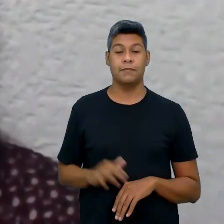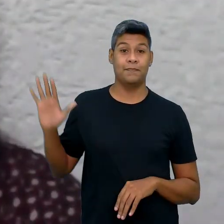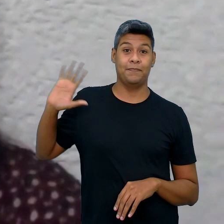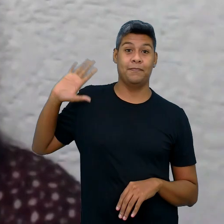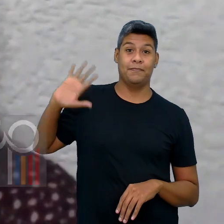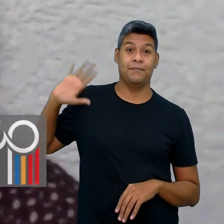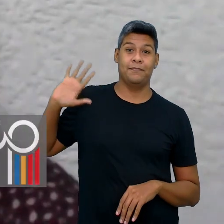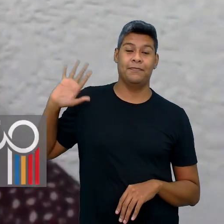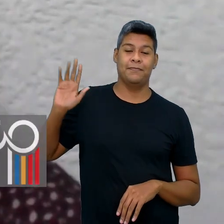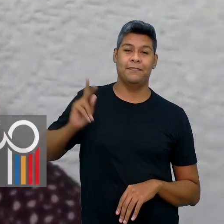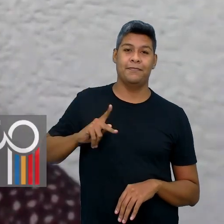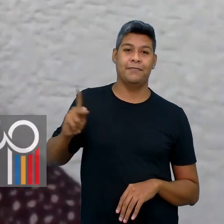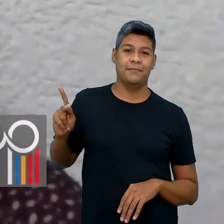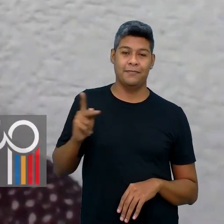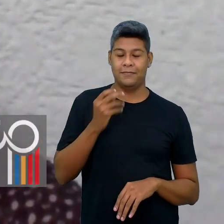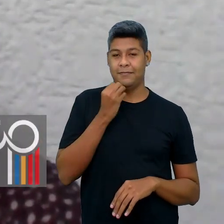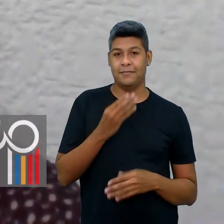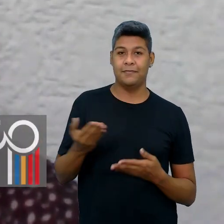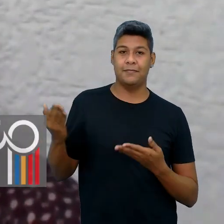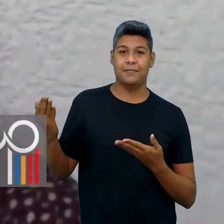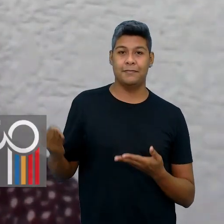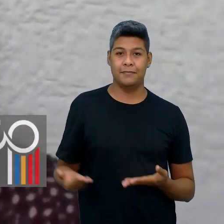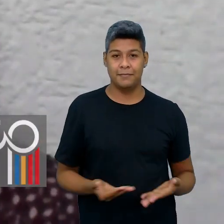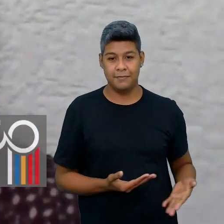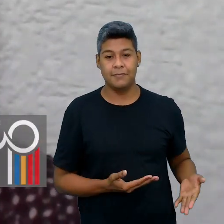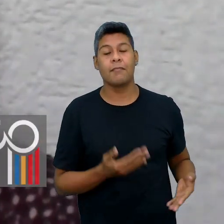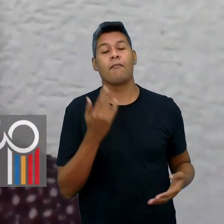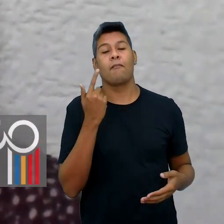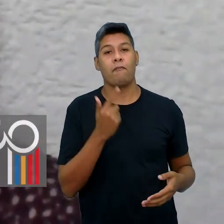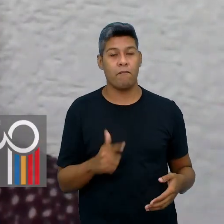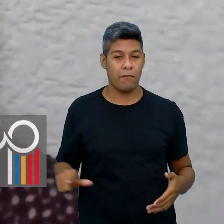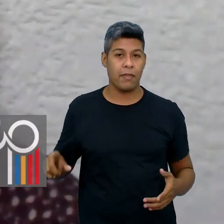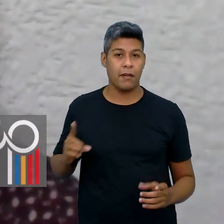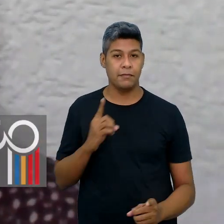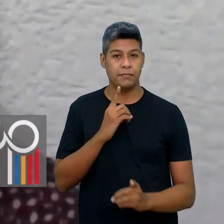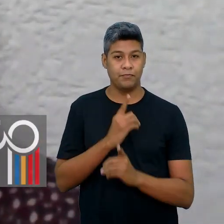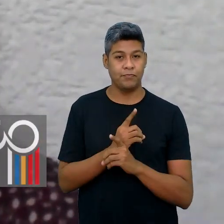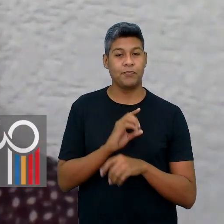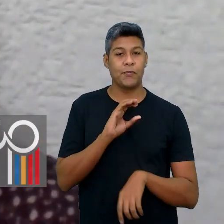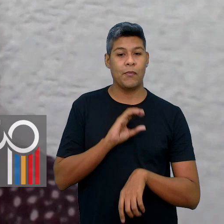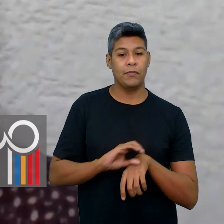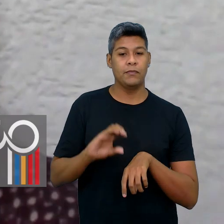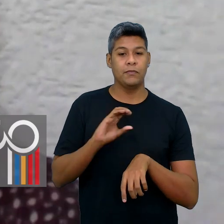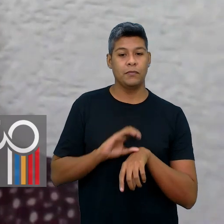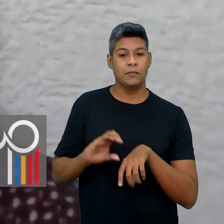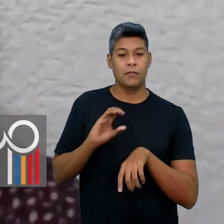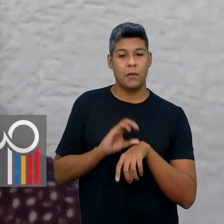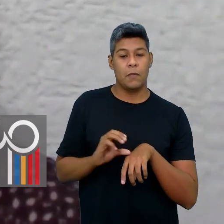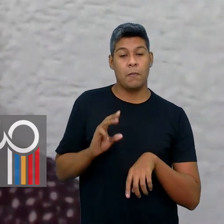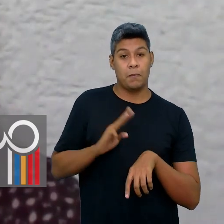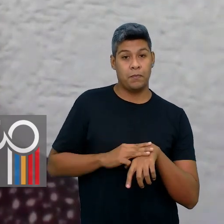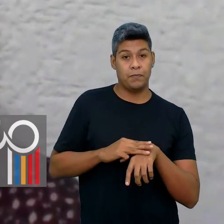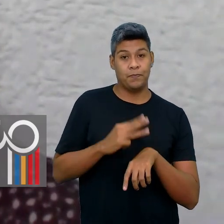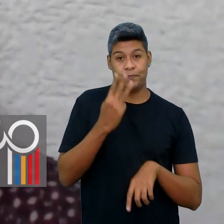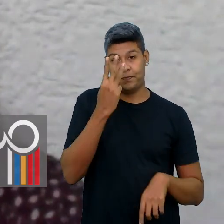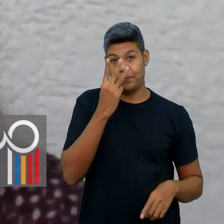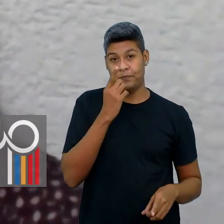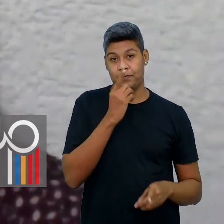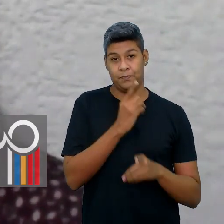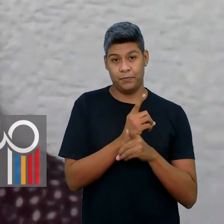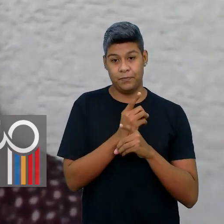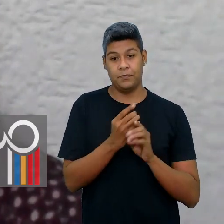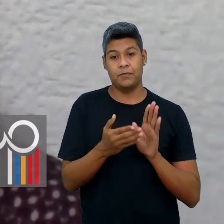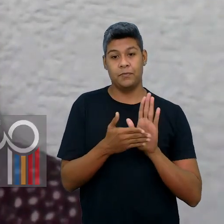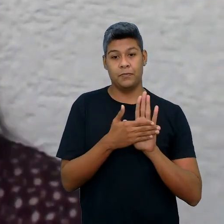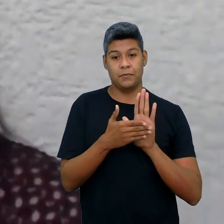Olá, professores, sejam todos bem-vindos a mais um encontro formativo, nosso terceiro encontro formativo do Programa